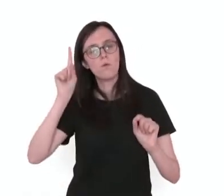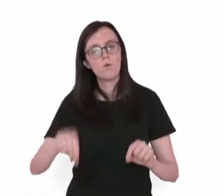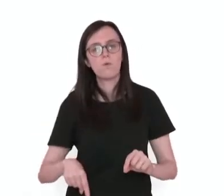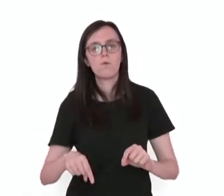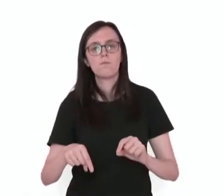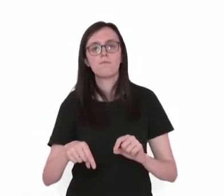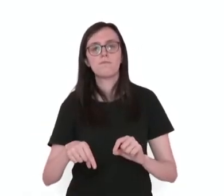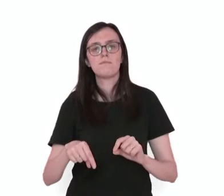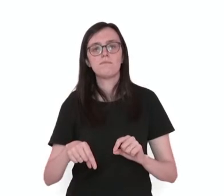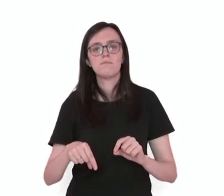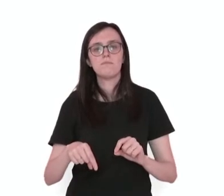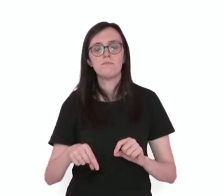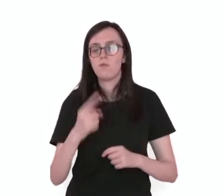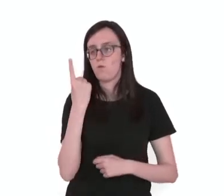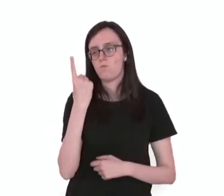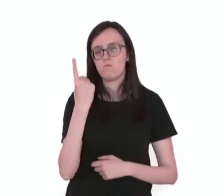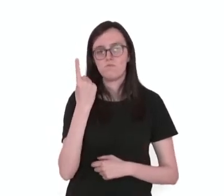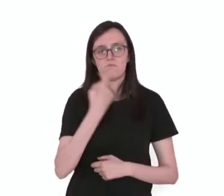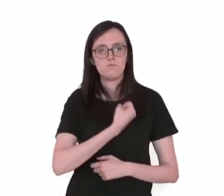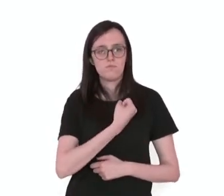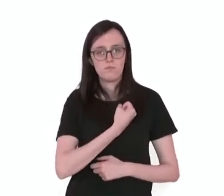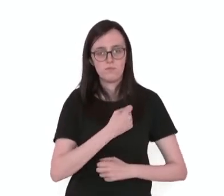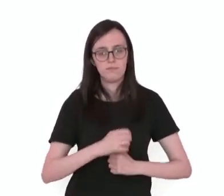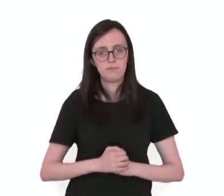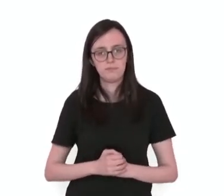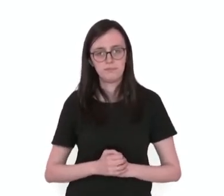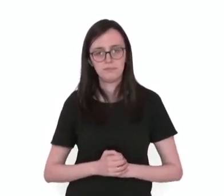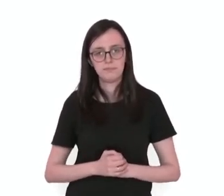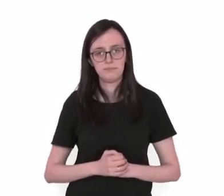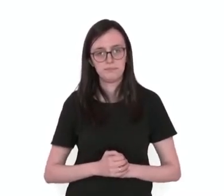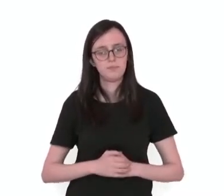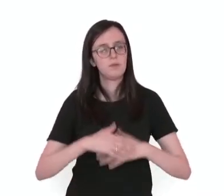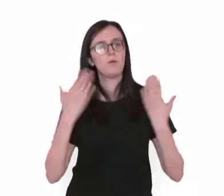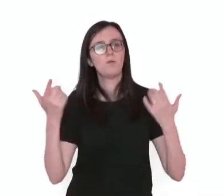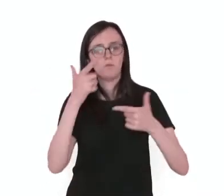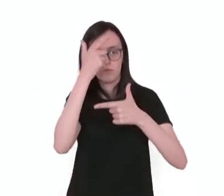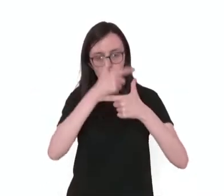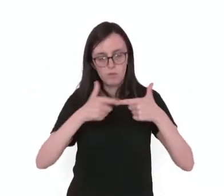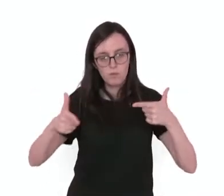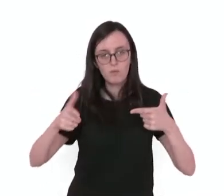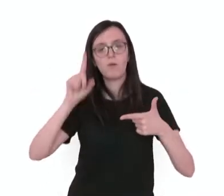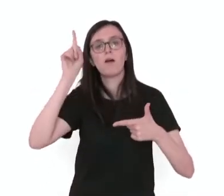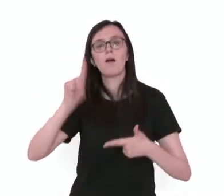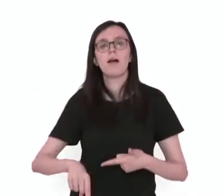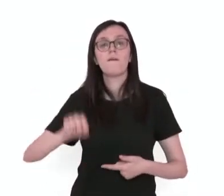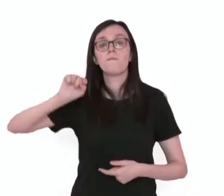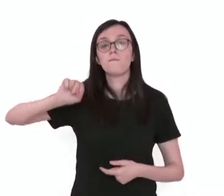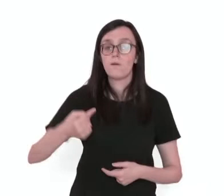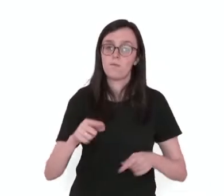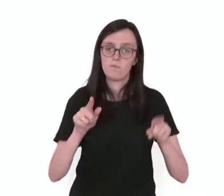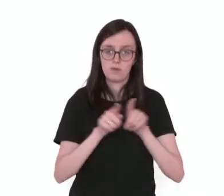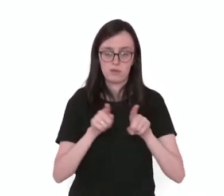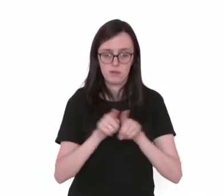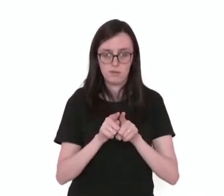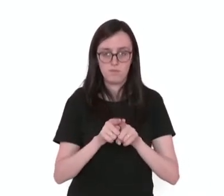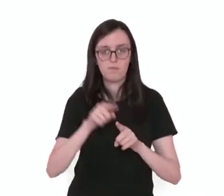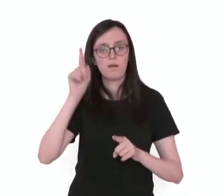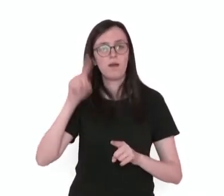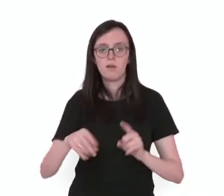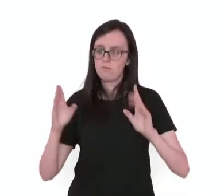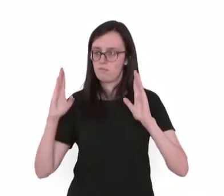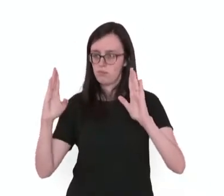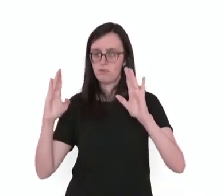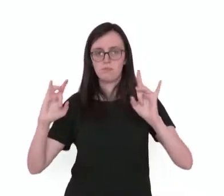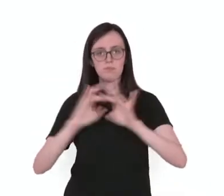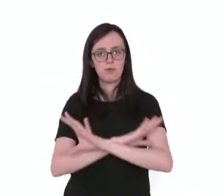um inteiro racional. Quando eu vou dividir, ele vai dar um decimal que é finito, igual